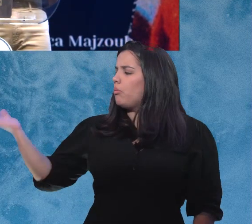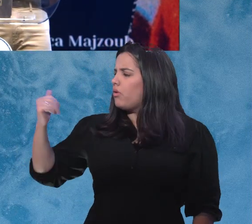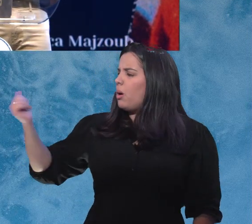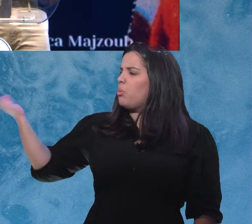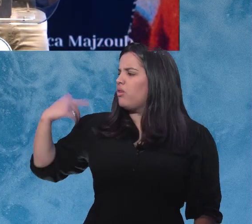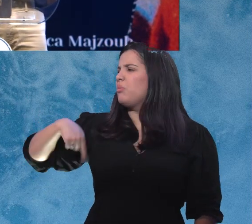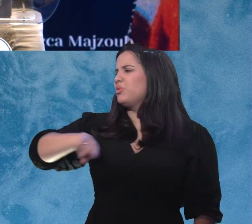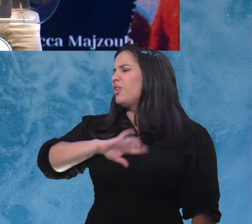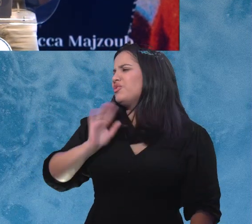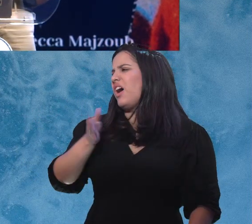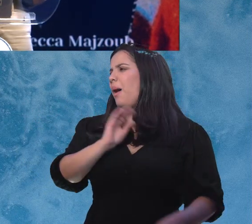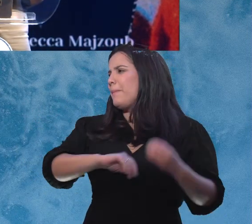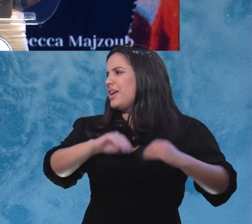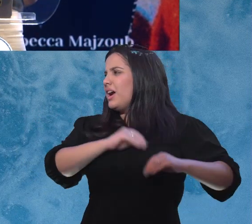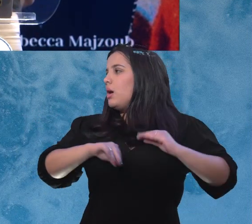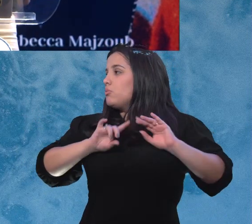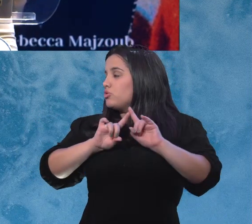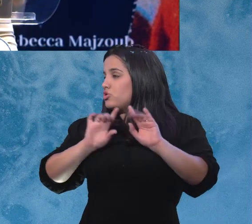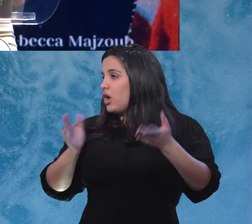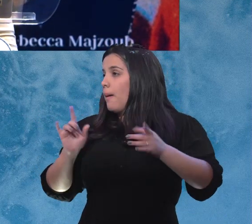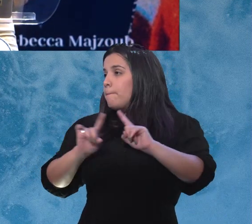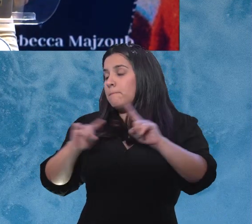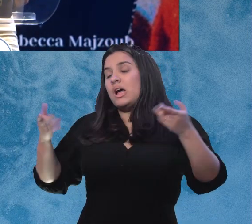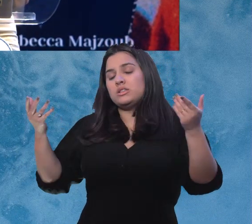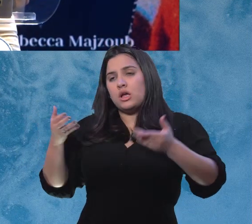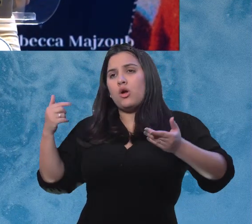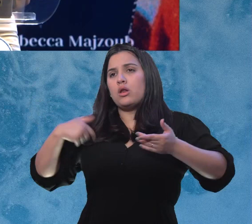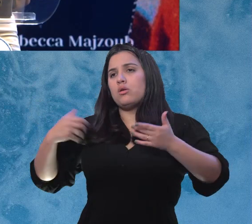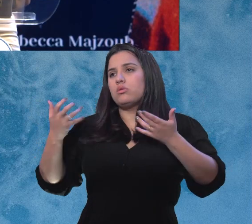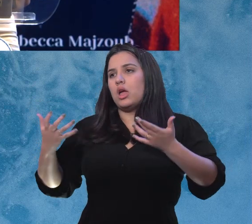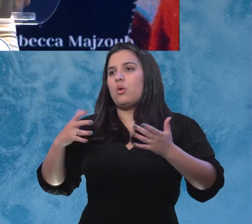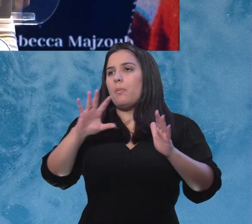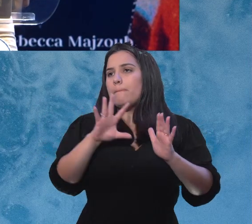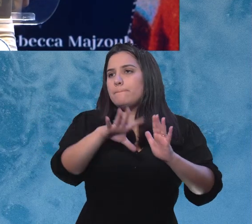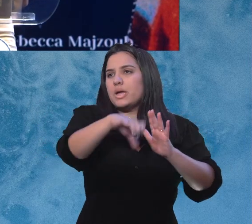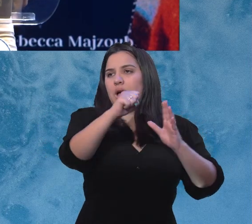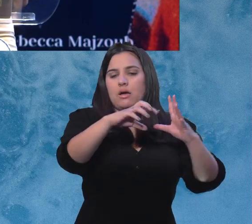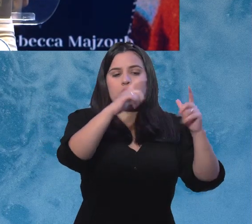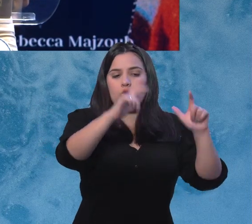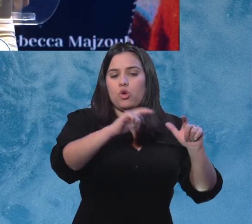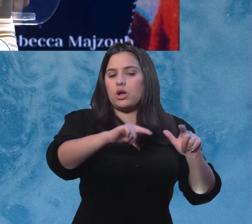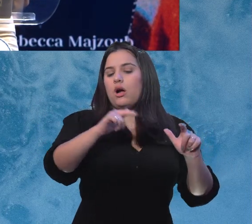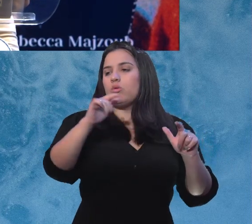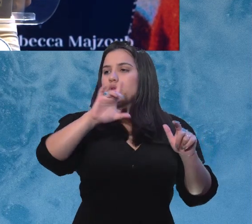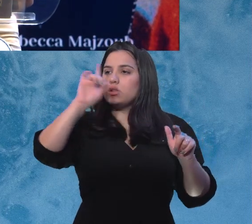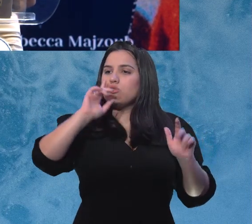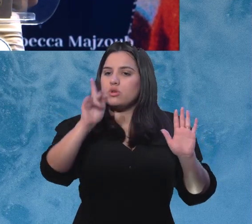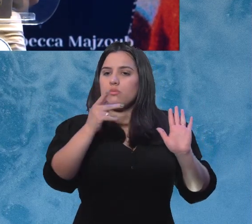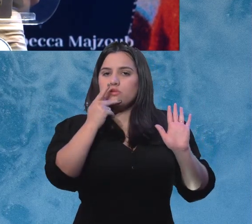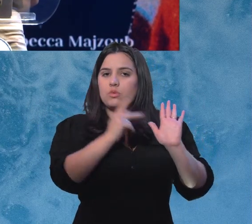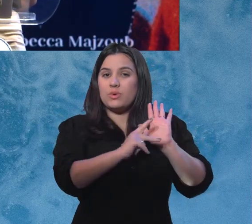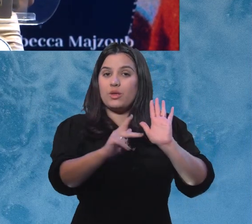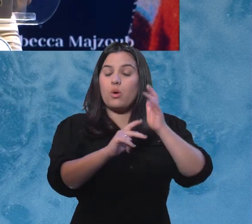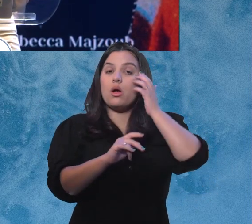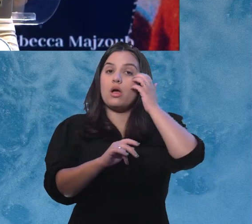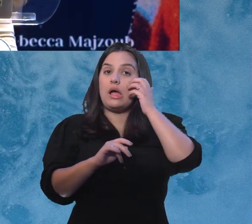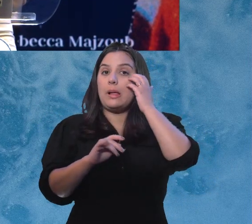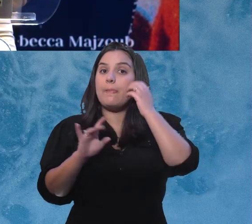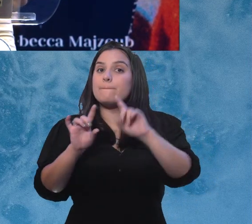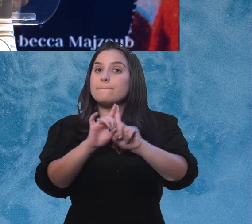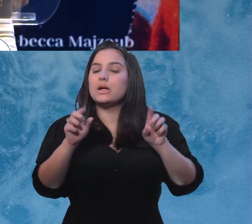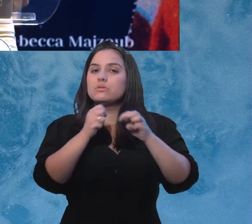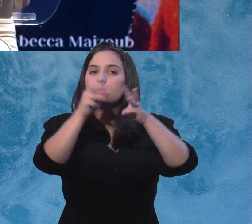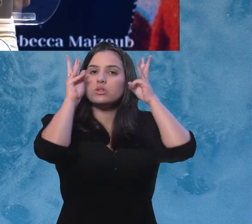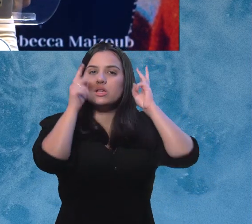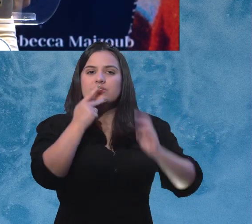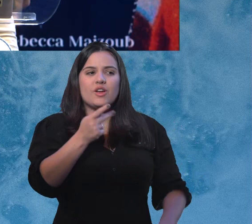reconhecemos que pecamos, mas agora estamos prontos para entrar na terra que o Senhor nos prometeu. Moisés, porém, disse: Por que